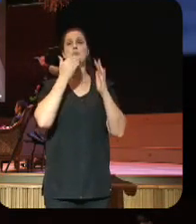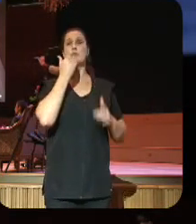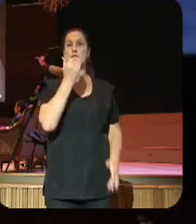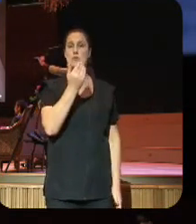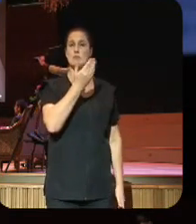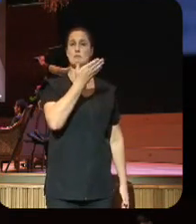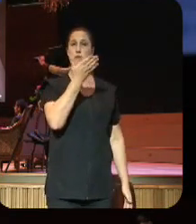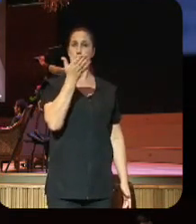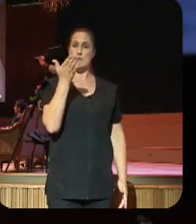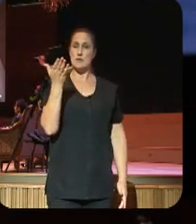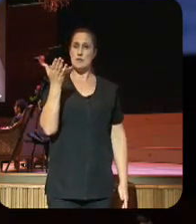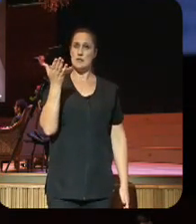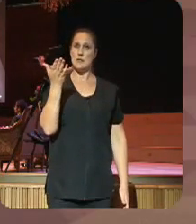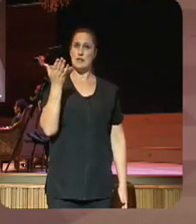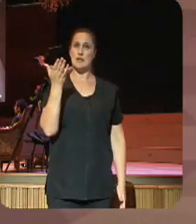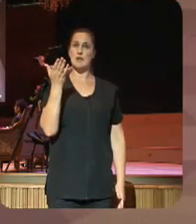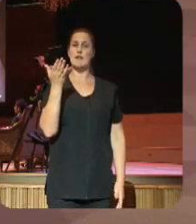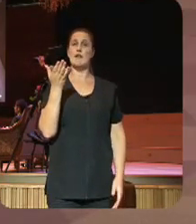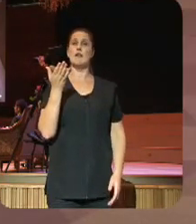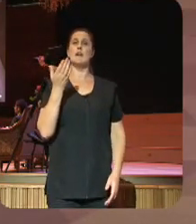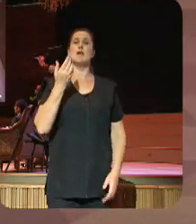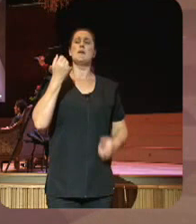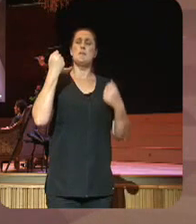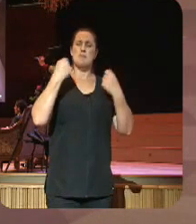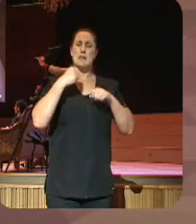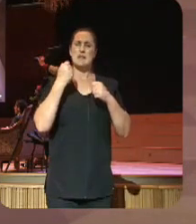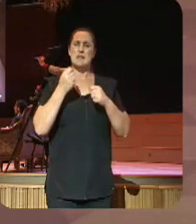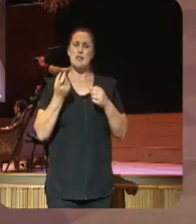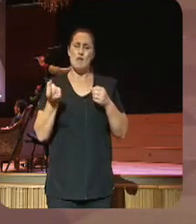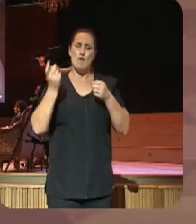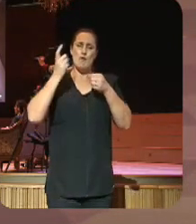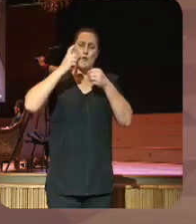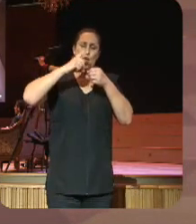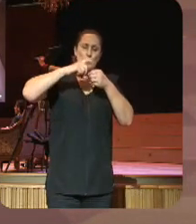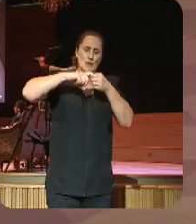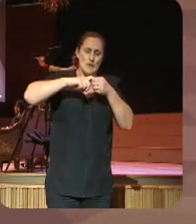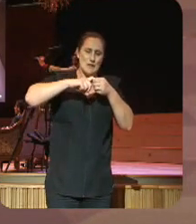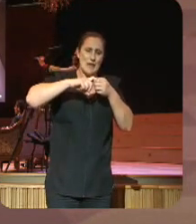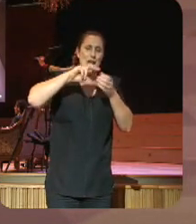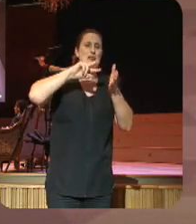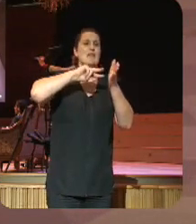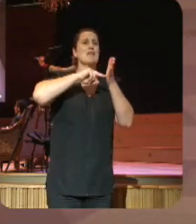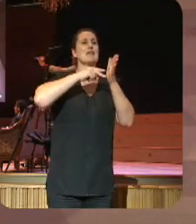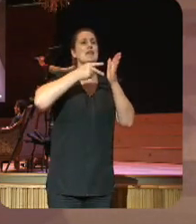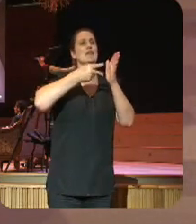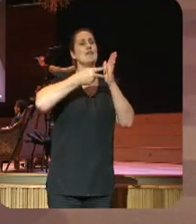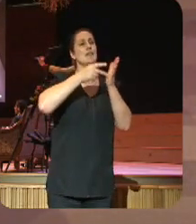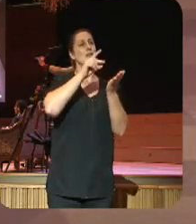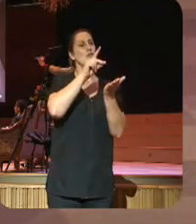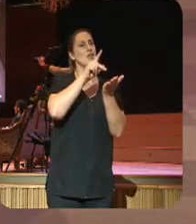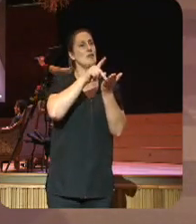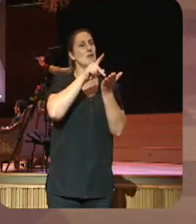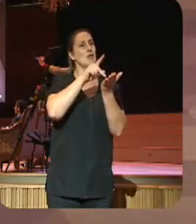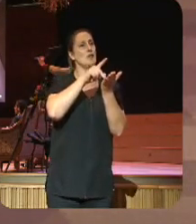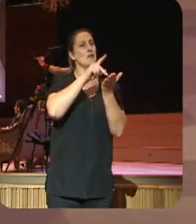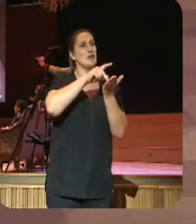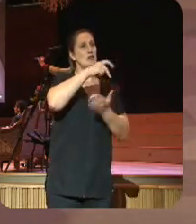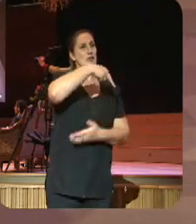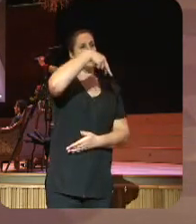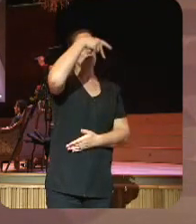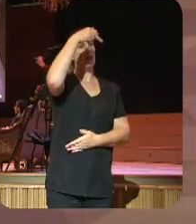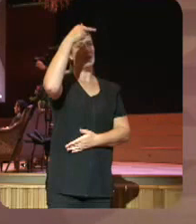você: vamos ressignificar o Natal no verdadeiro sentido que ele tem. E vim